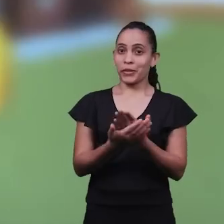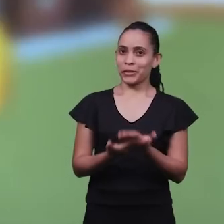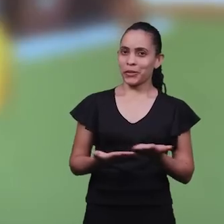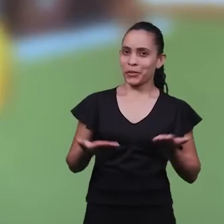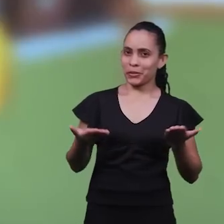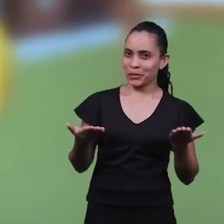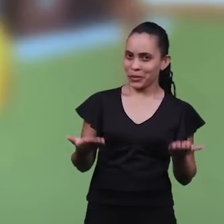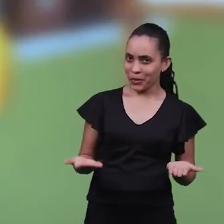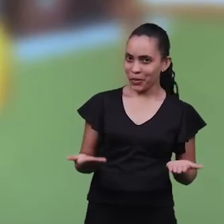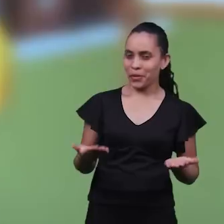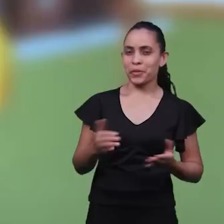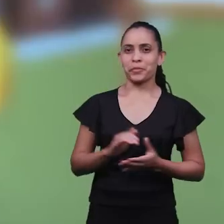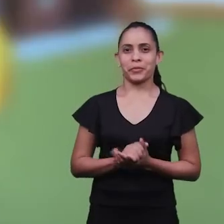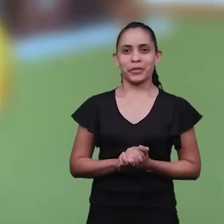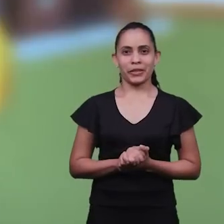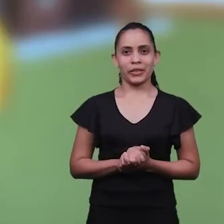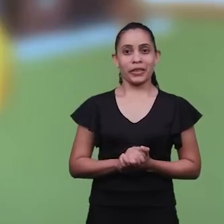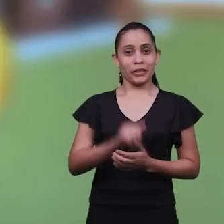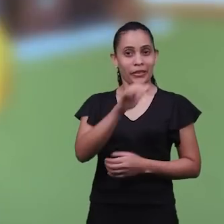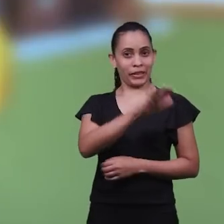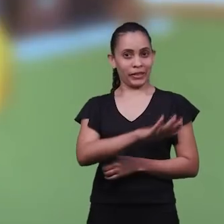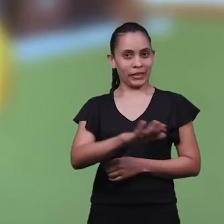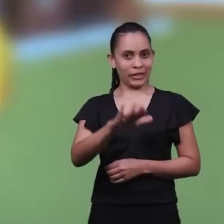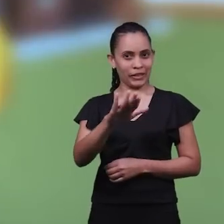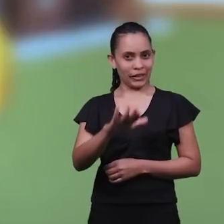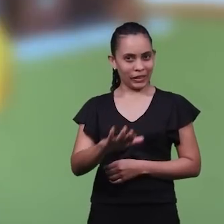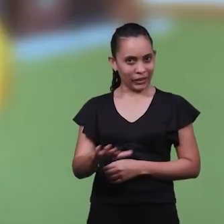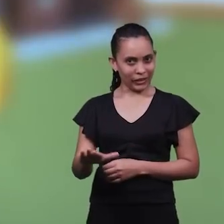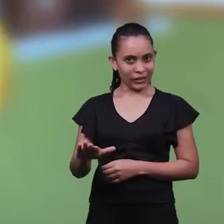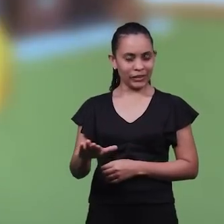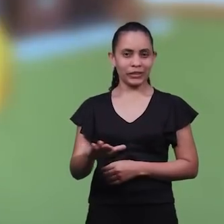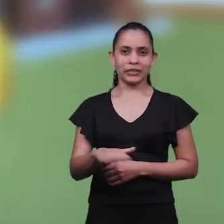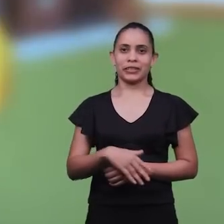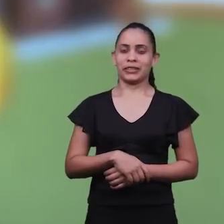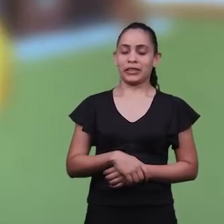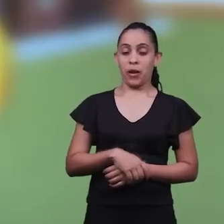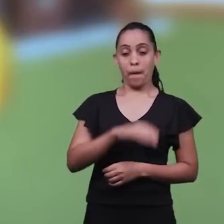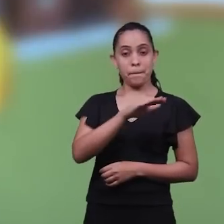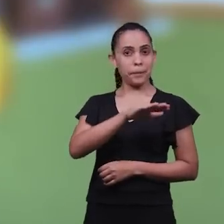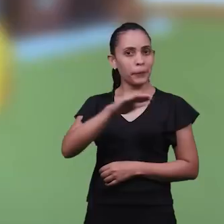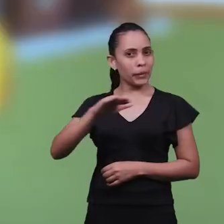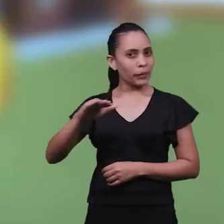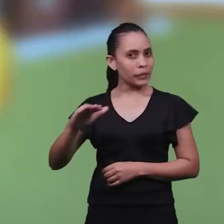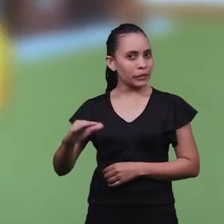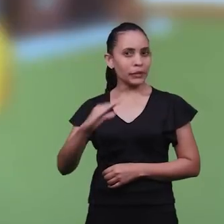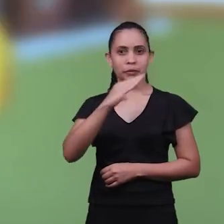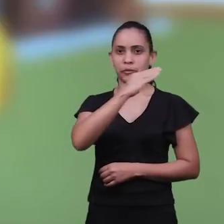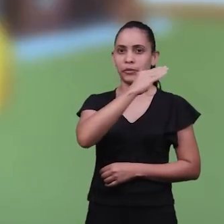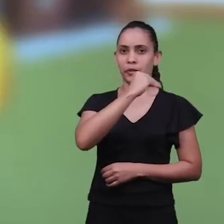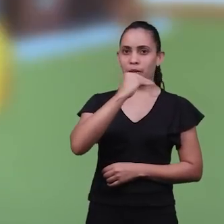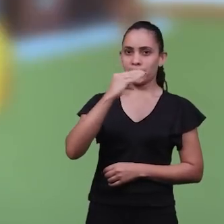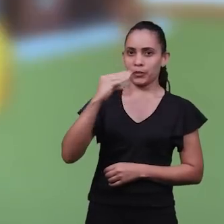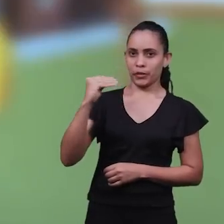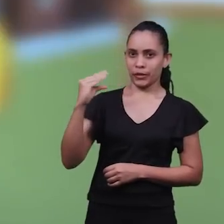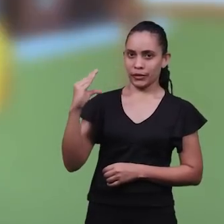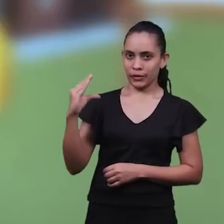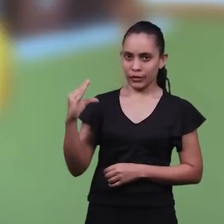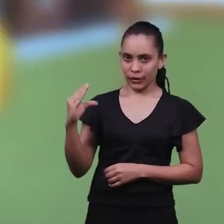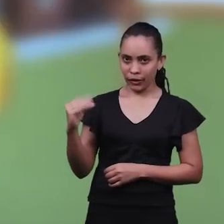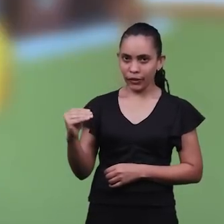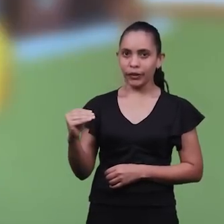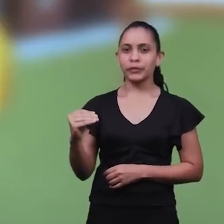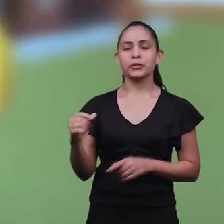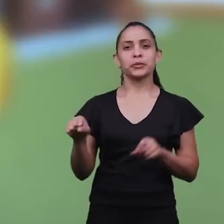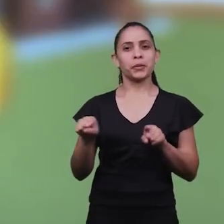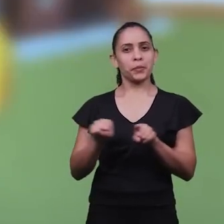Nós saudamos a todas as crianças, os intermediários, os adolescentes e os